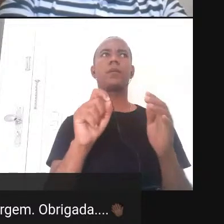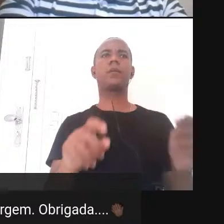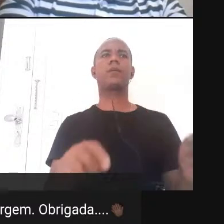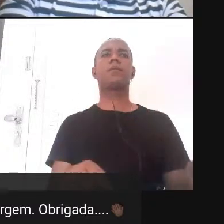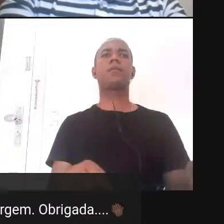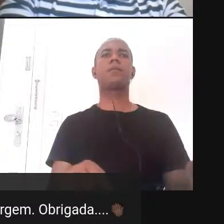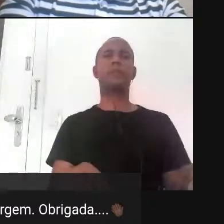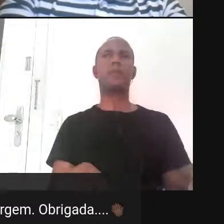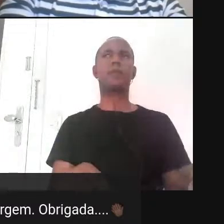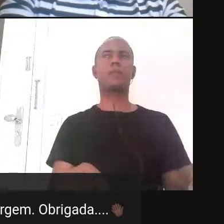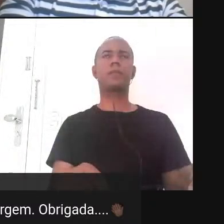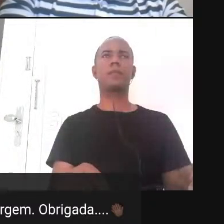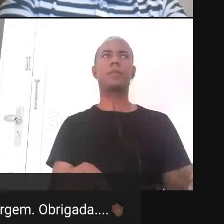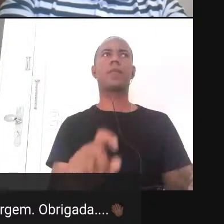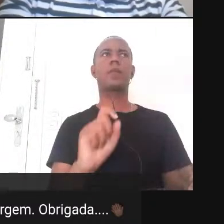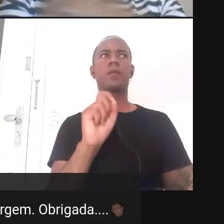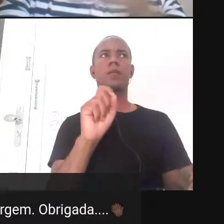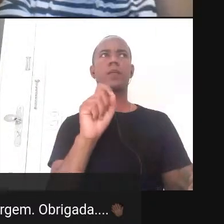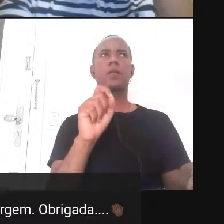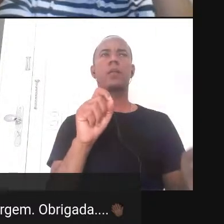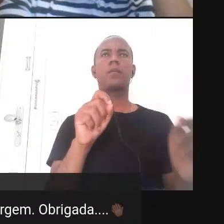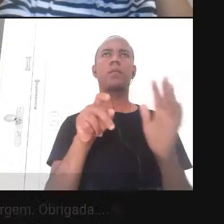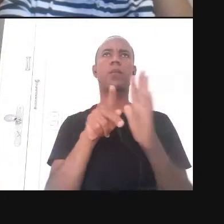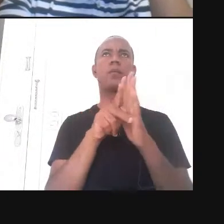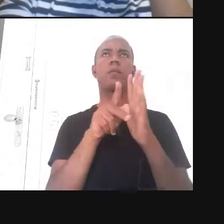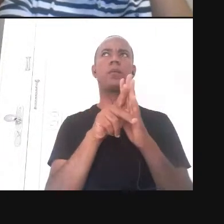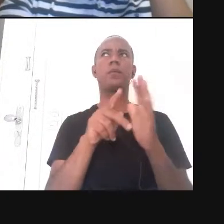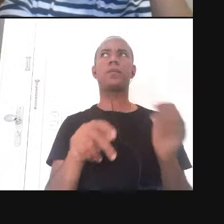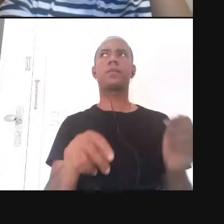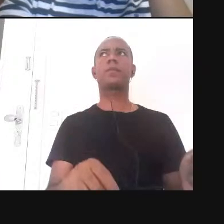nós temos o autor, aquele que escreve,